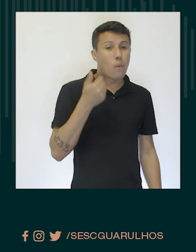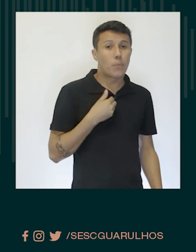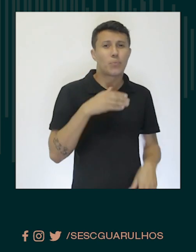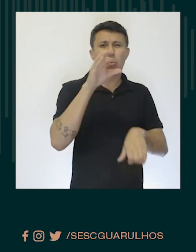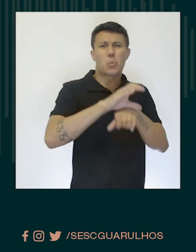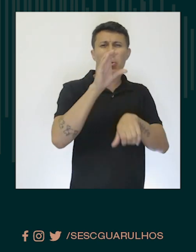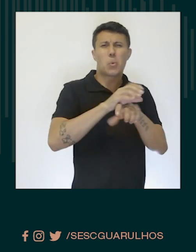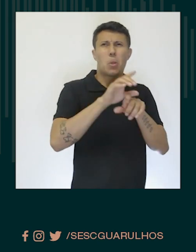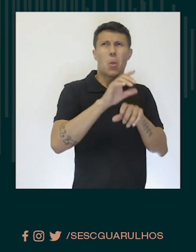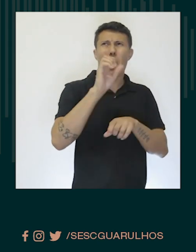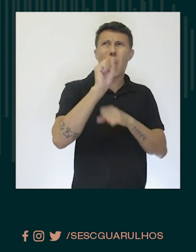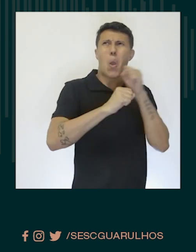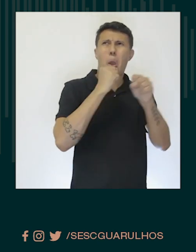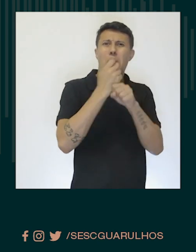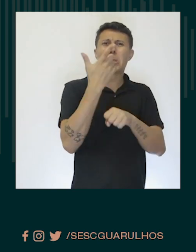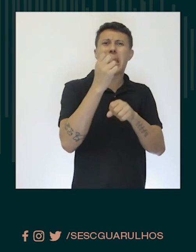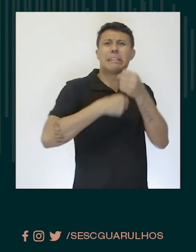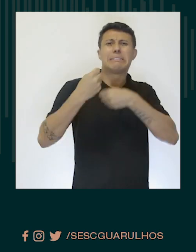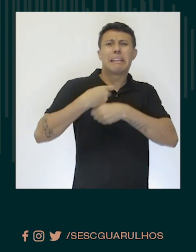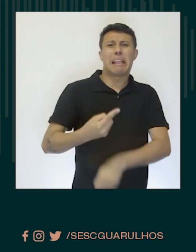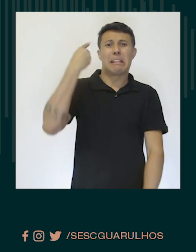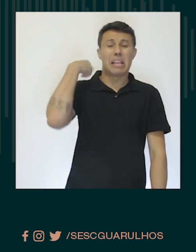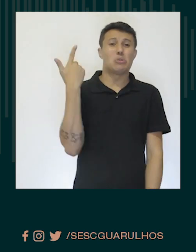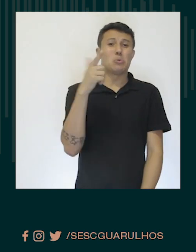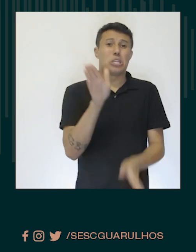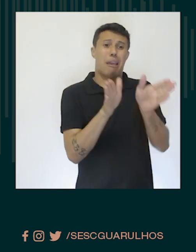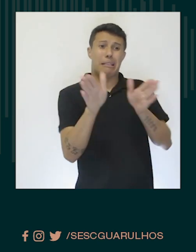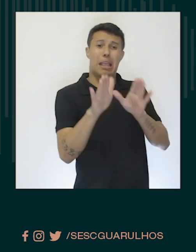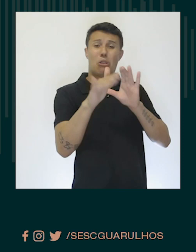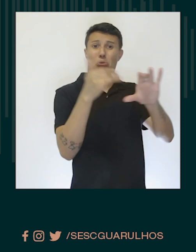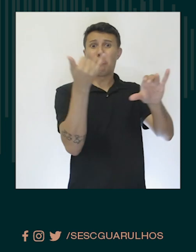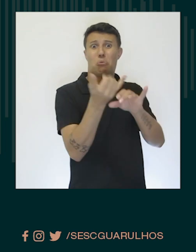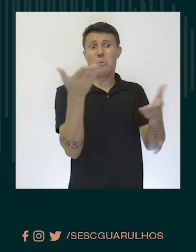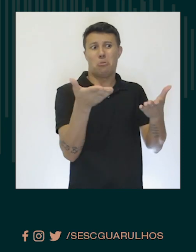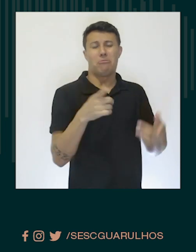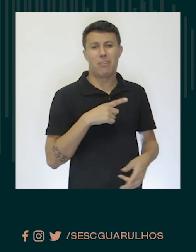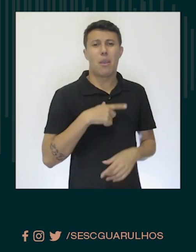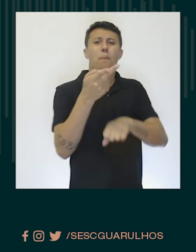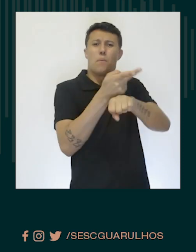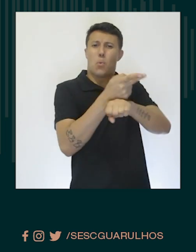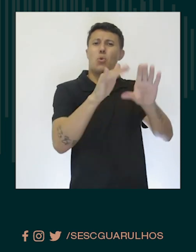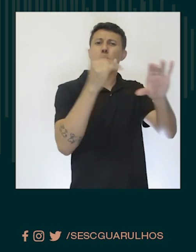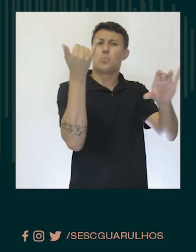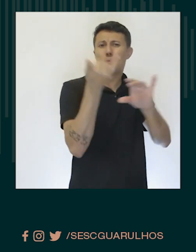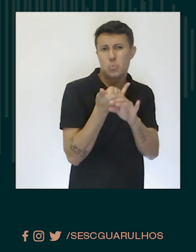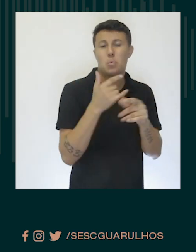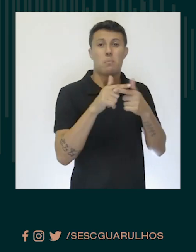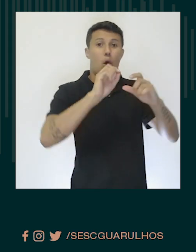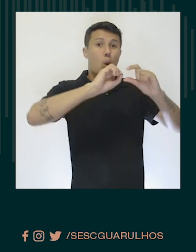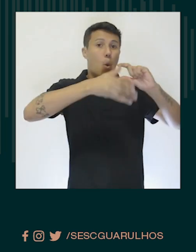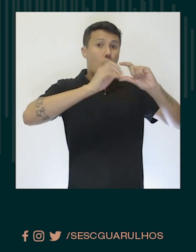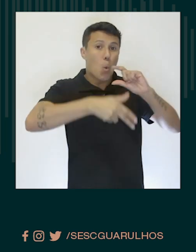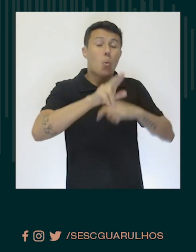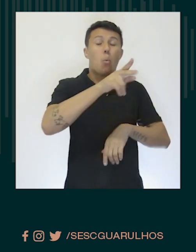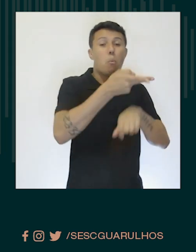Não tinha esse acesso tão fácil. Procura no YouTube, procura no Google e vai lá